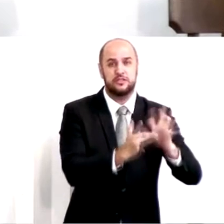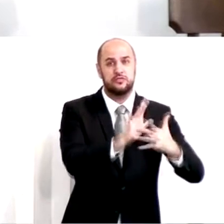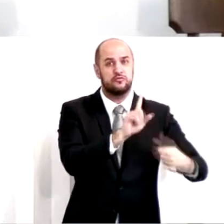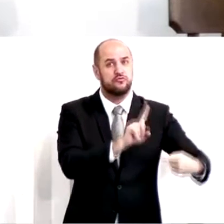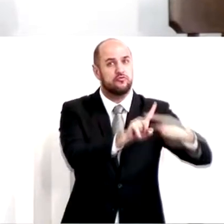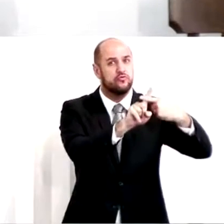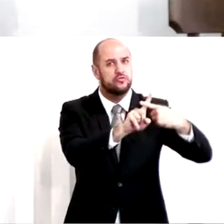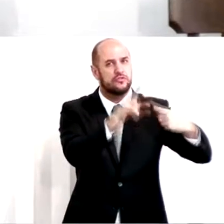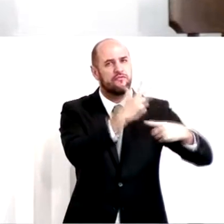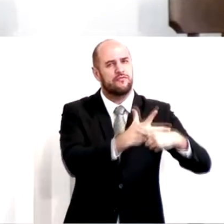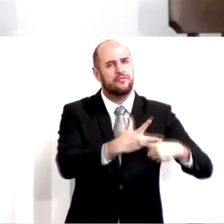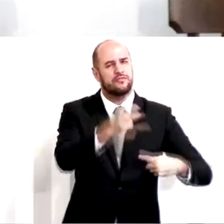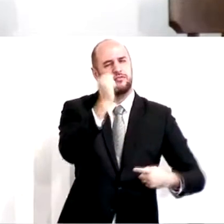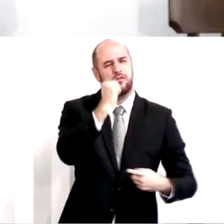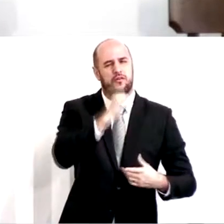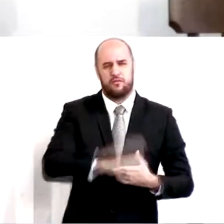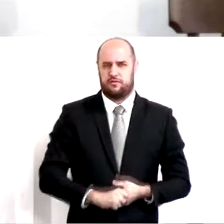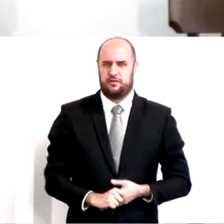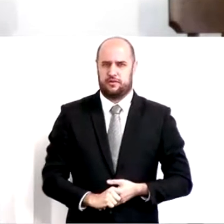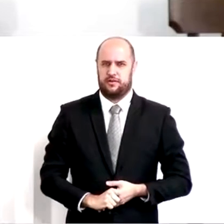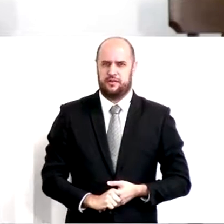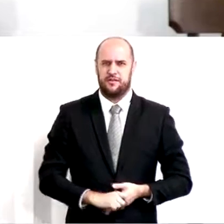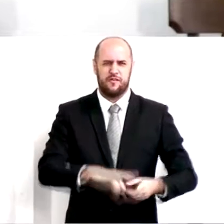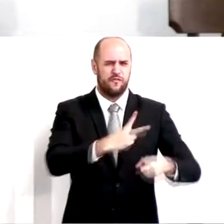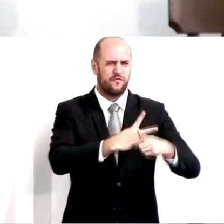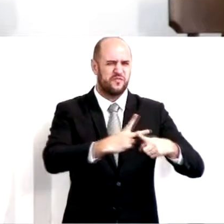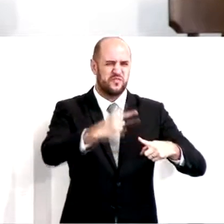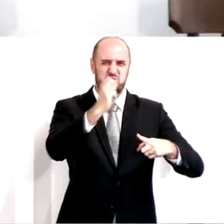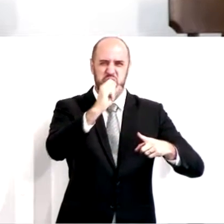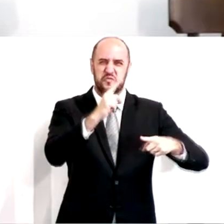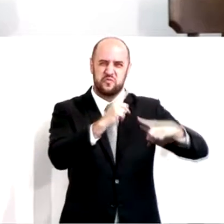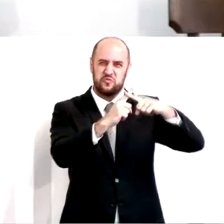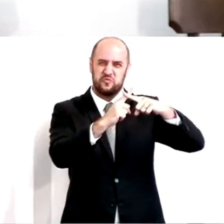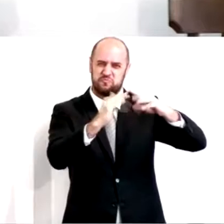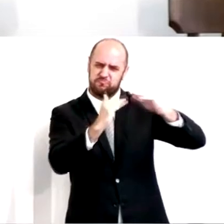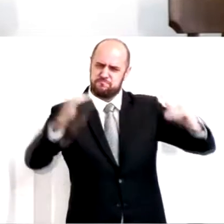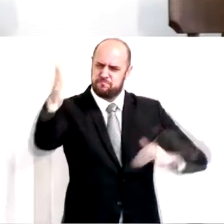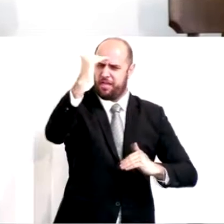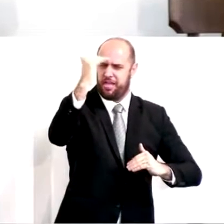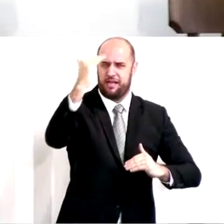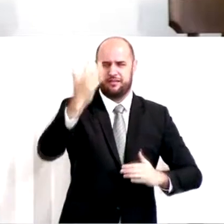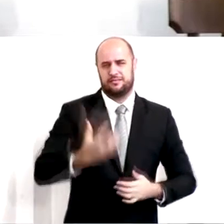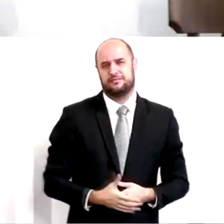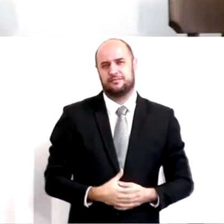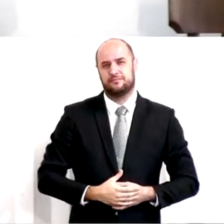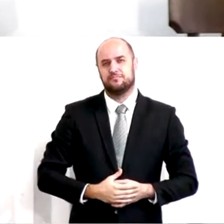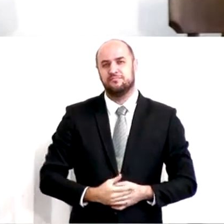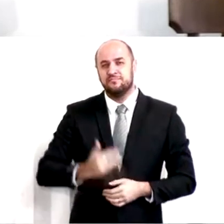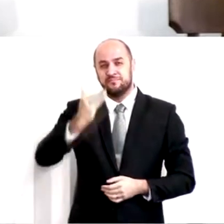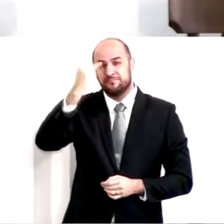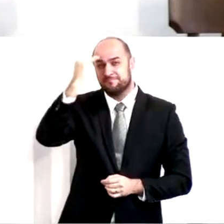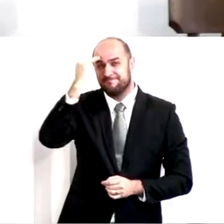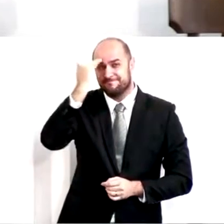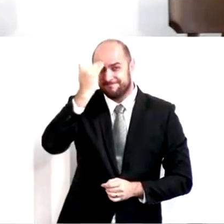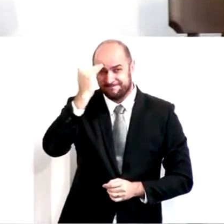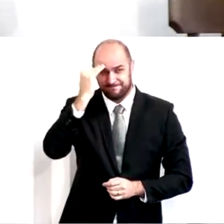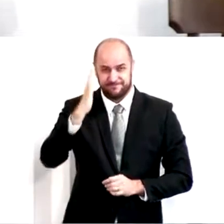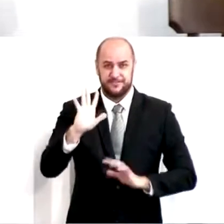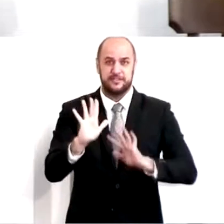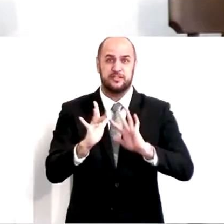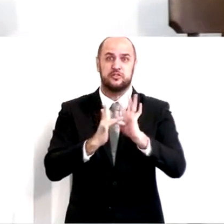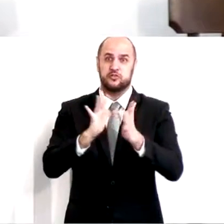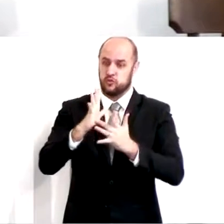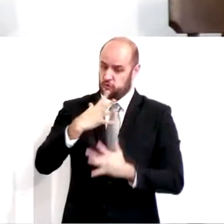a vitória aterrorizante da cruz. O processo do envio do